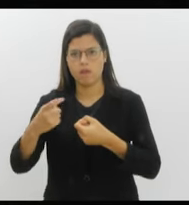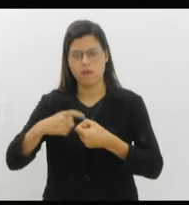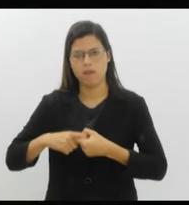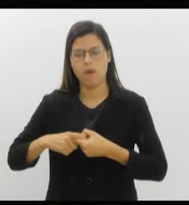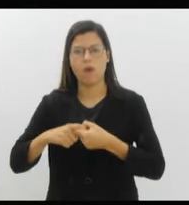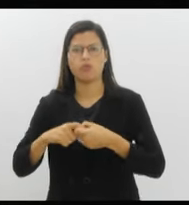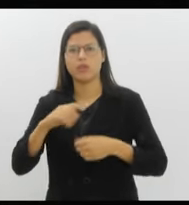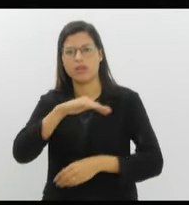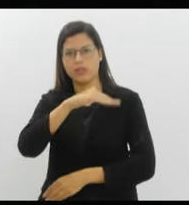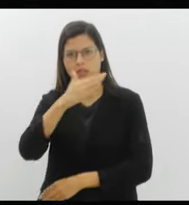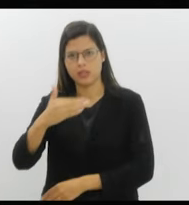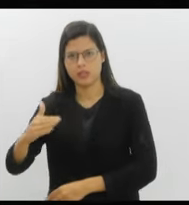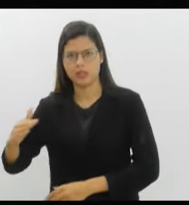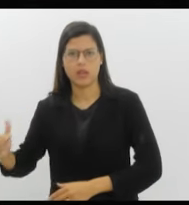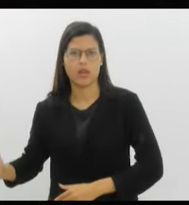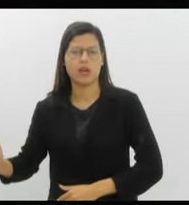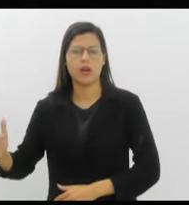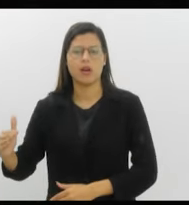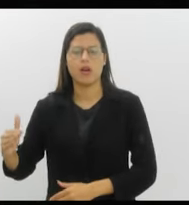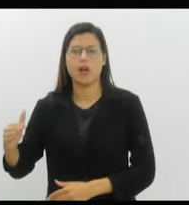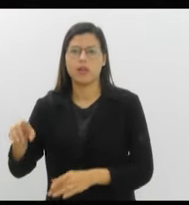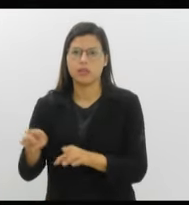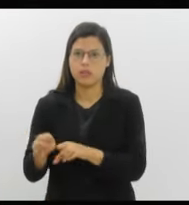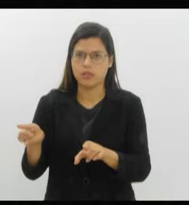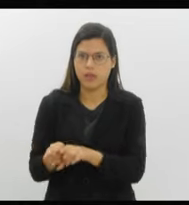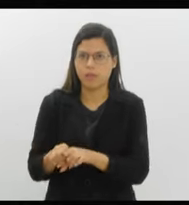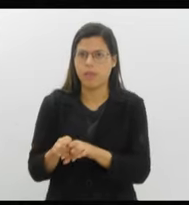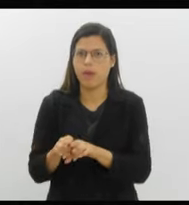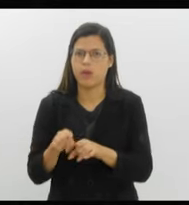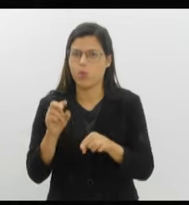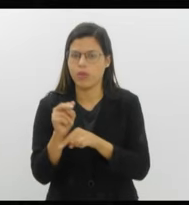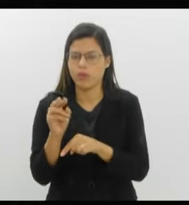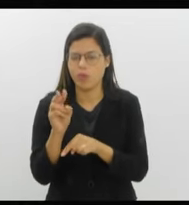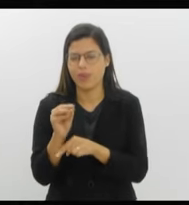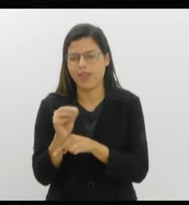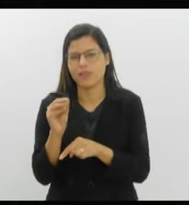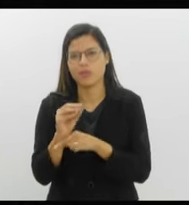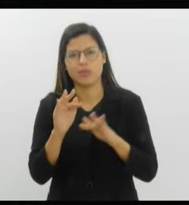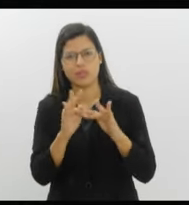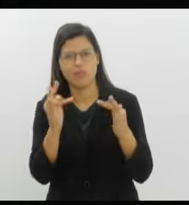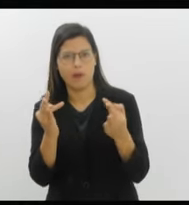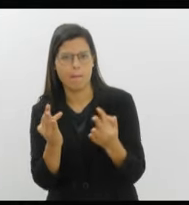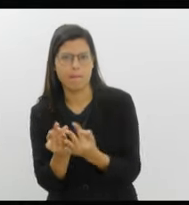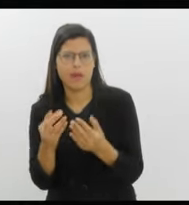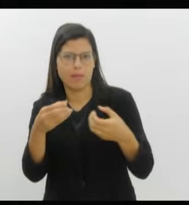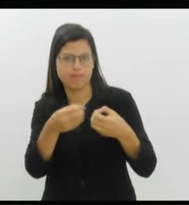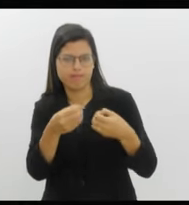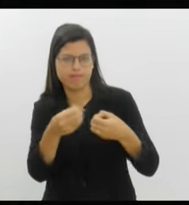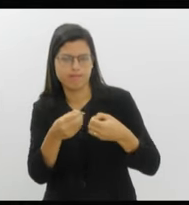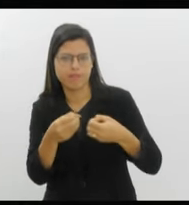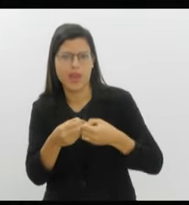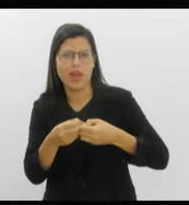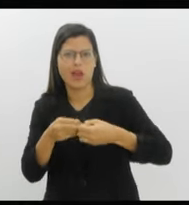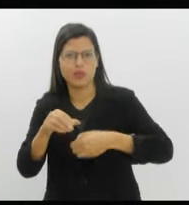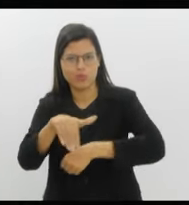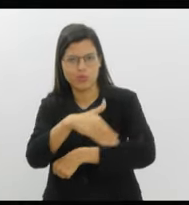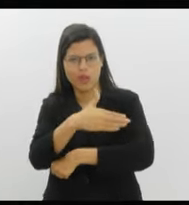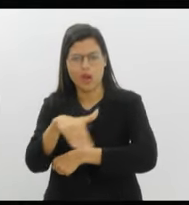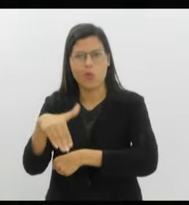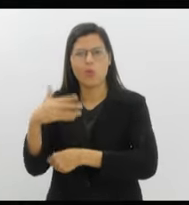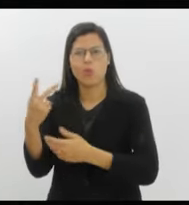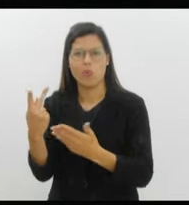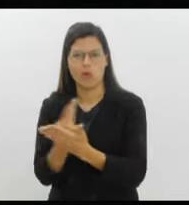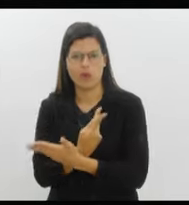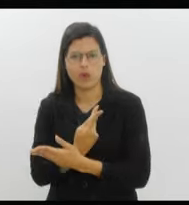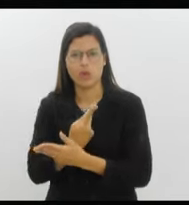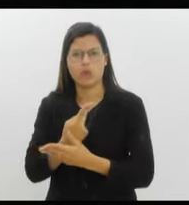serra, a compensação às famílias das margens da BR, em especial a família do contorno, as famílias que foram ali atingidas por uma cratera,